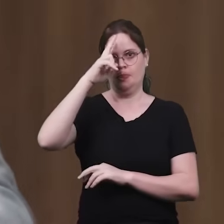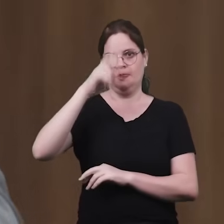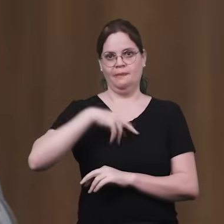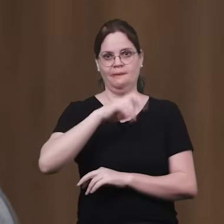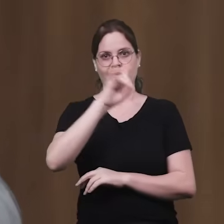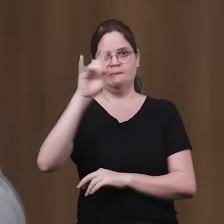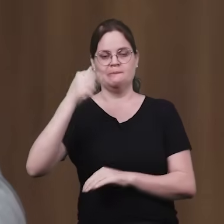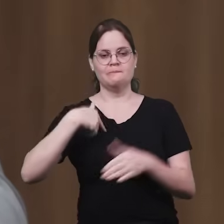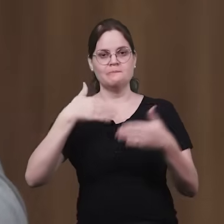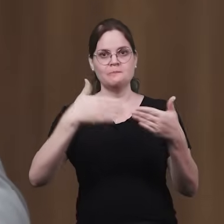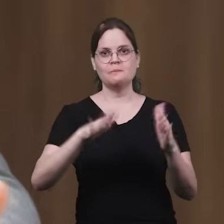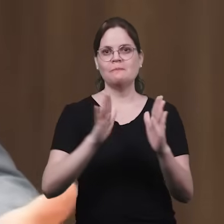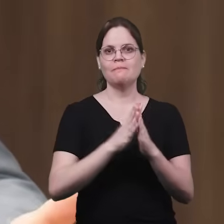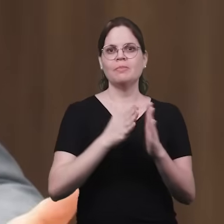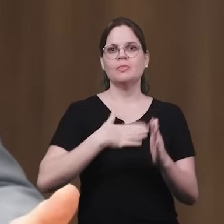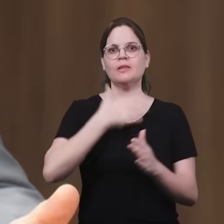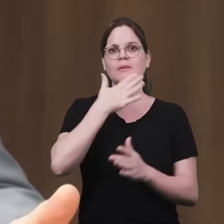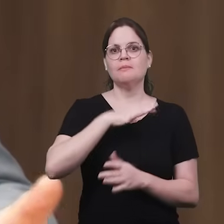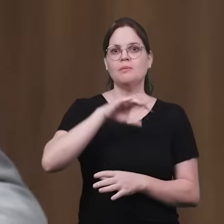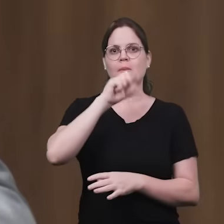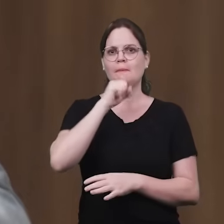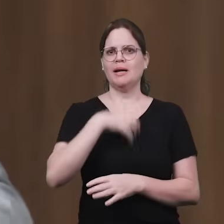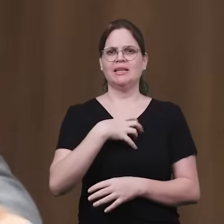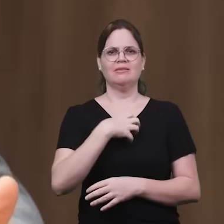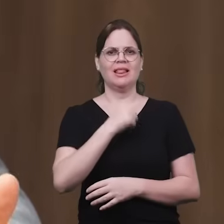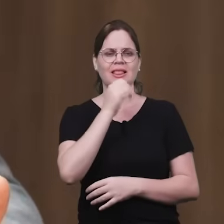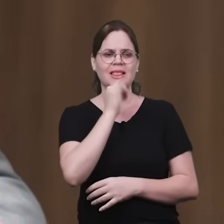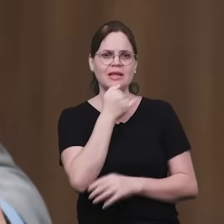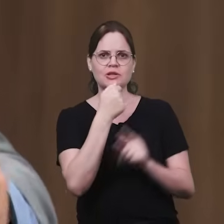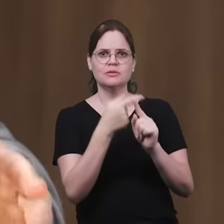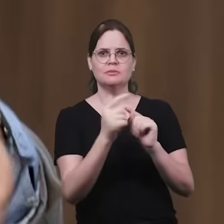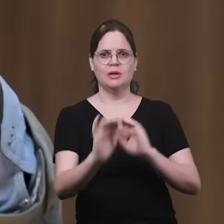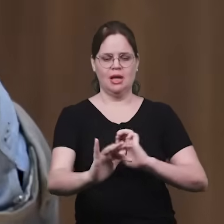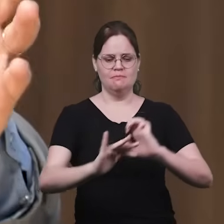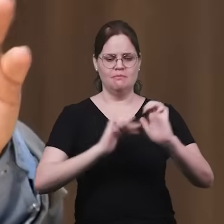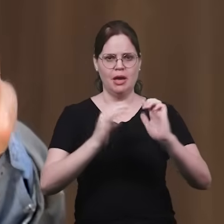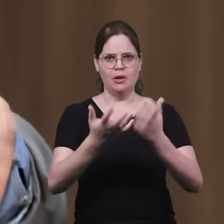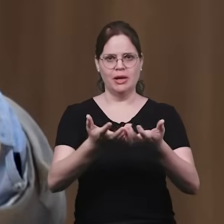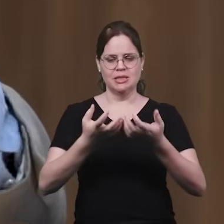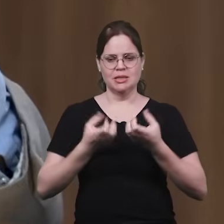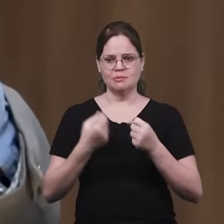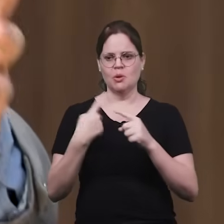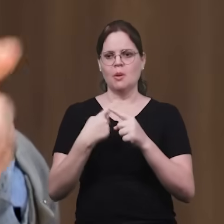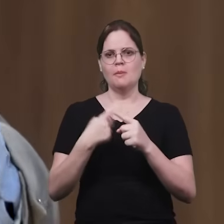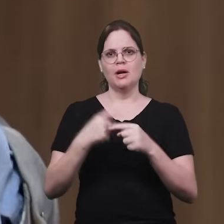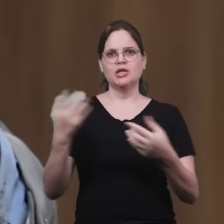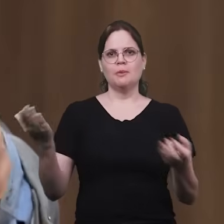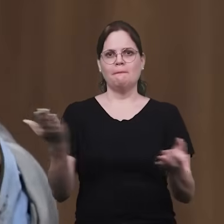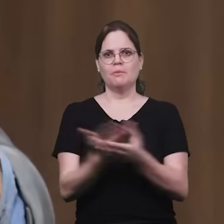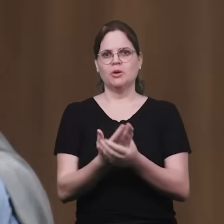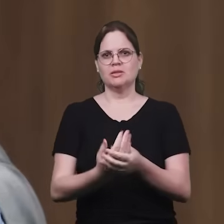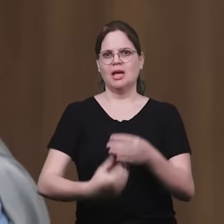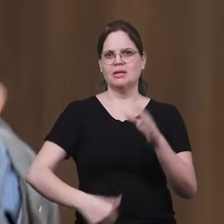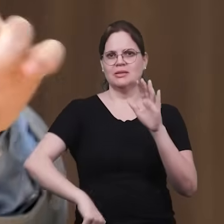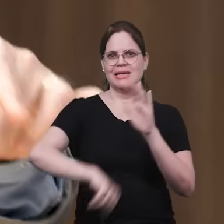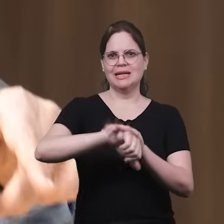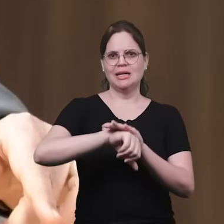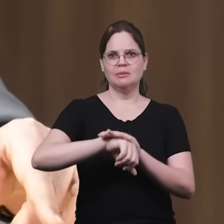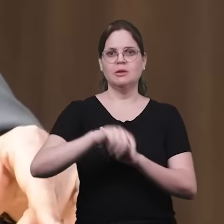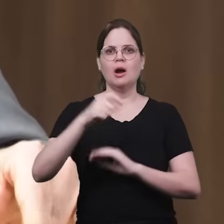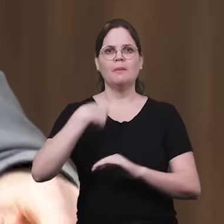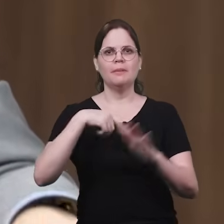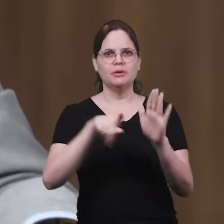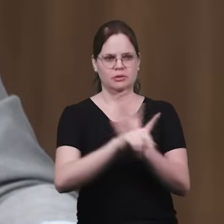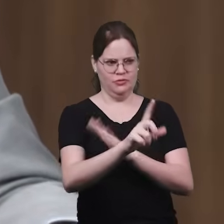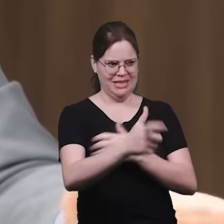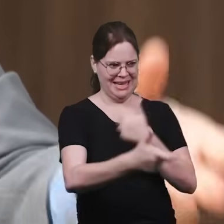Eu me lembro uma vez que eu cheguei em casa, meu pai estava arrasado, porque ele recebeu um e-mail de que tinha sido processado por um crime e tal, aquela coisa. Eu falei assim, o senhor clicou